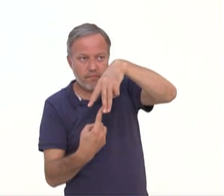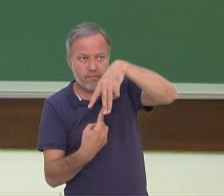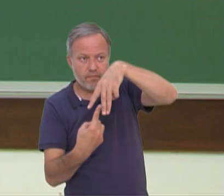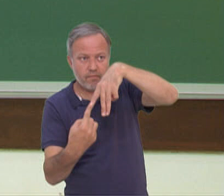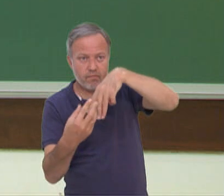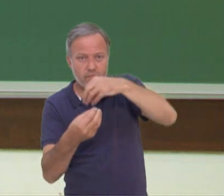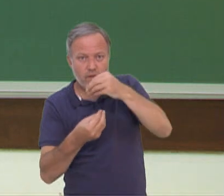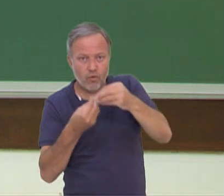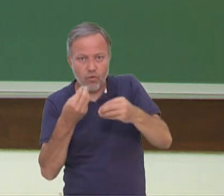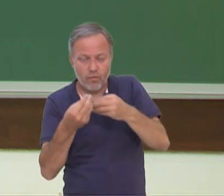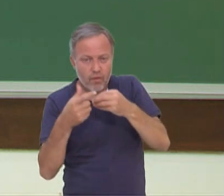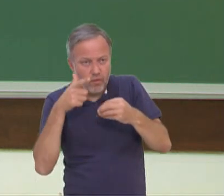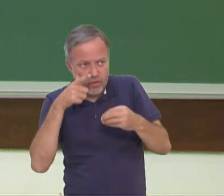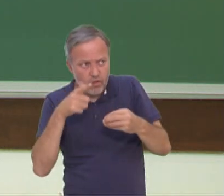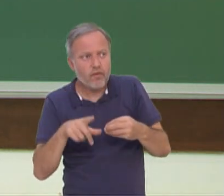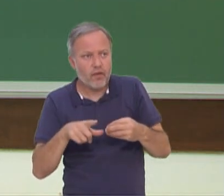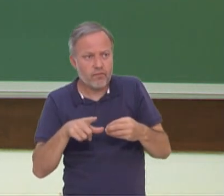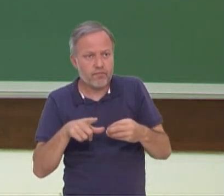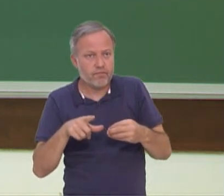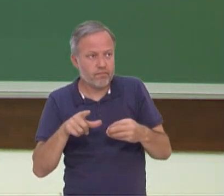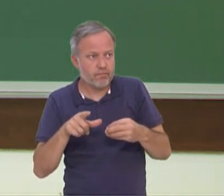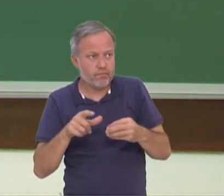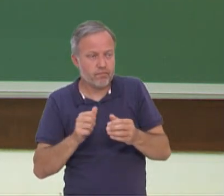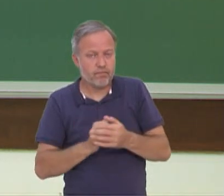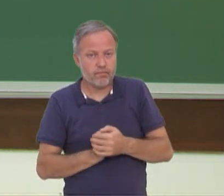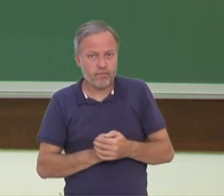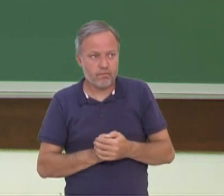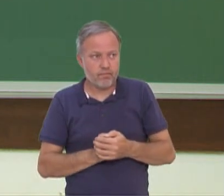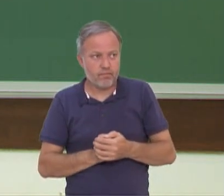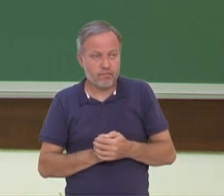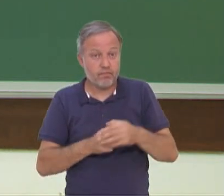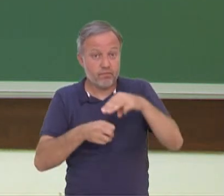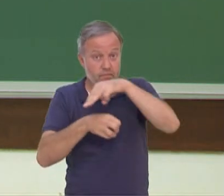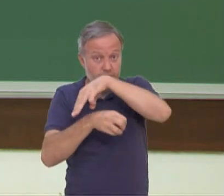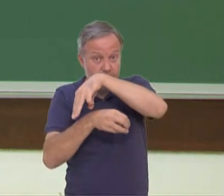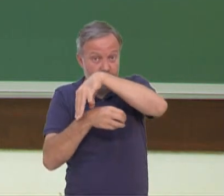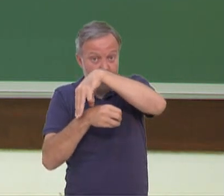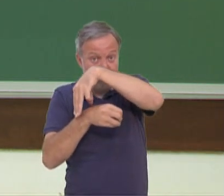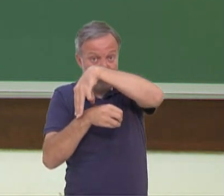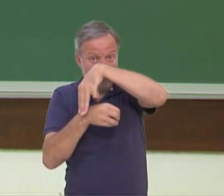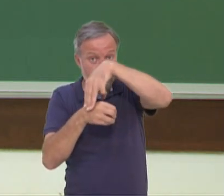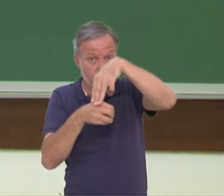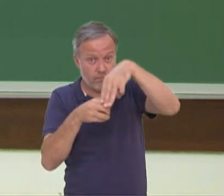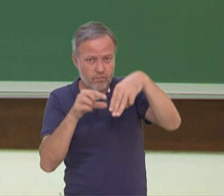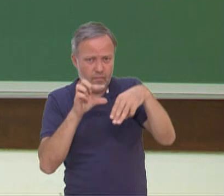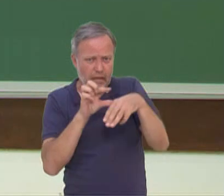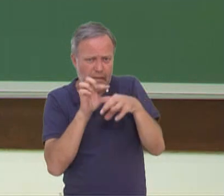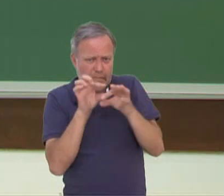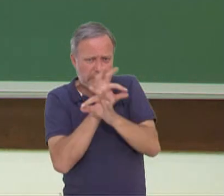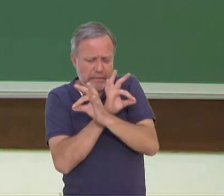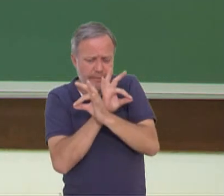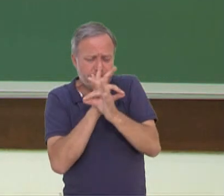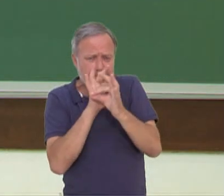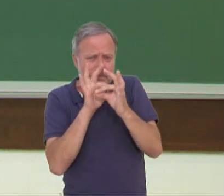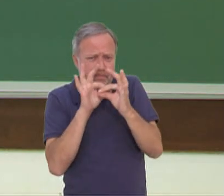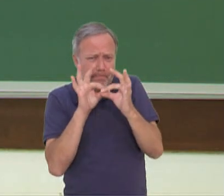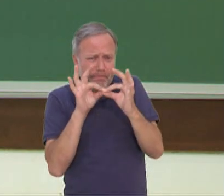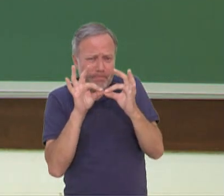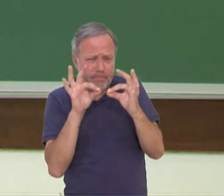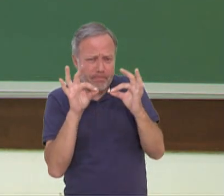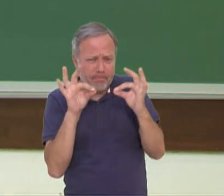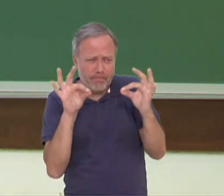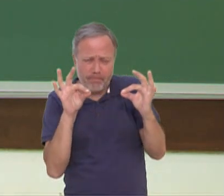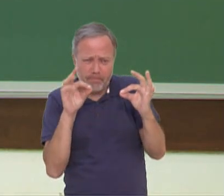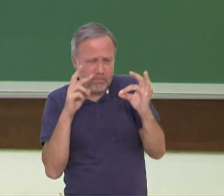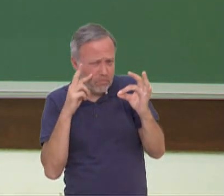como eu enxergo uma membrana? Primeiro, a membrana é algo tão fino, gente, tão fino, que nós não enxergamos em nenhum microscópio de